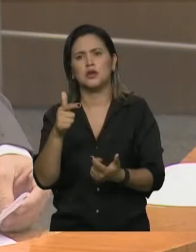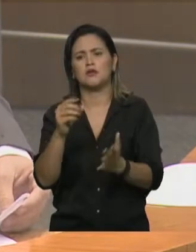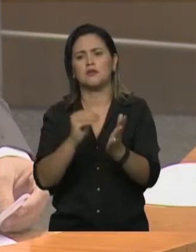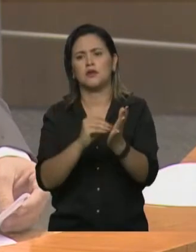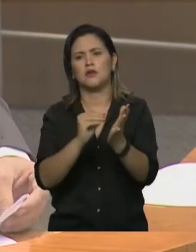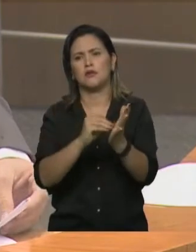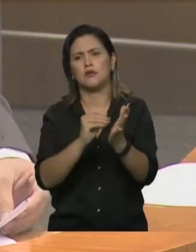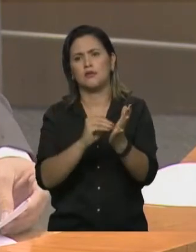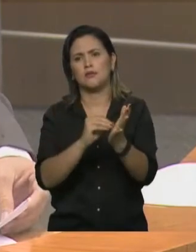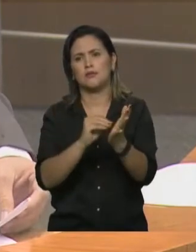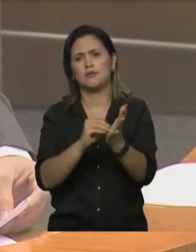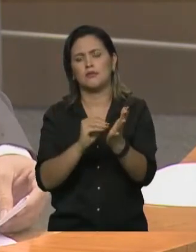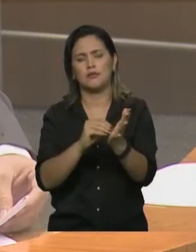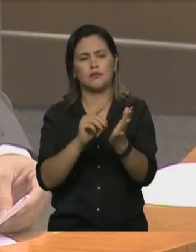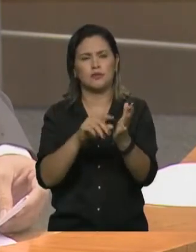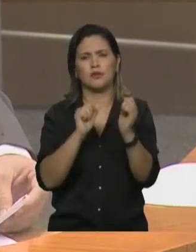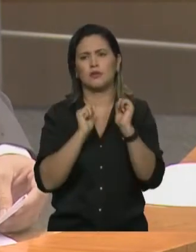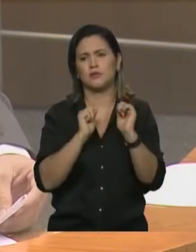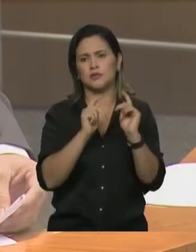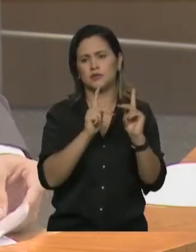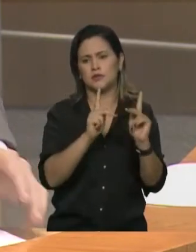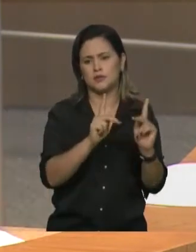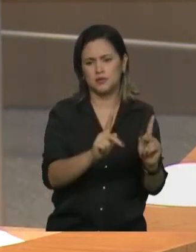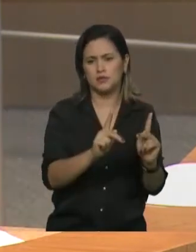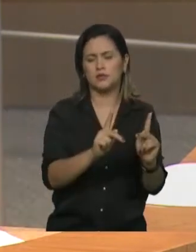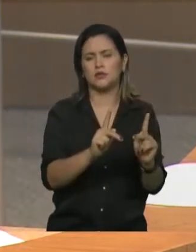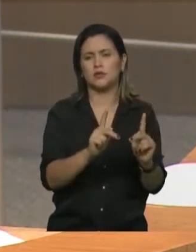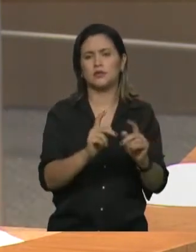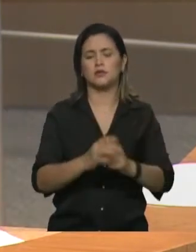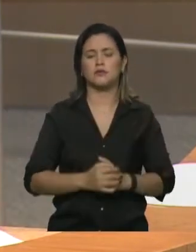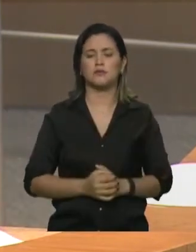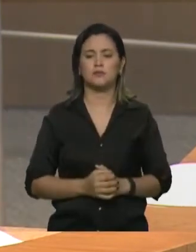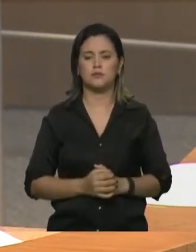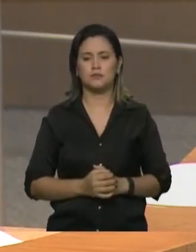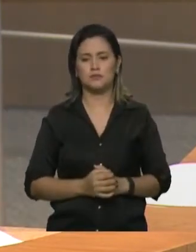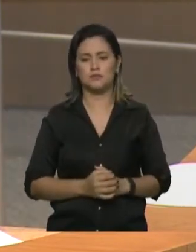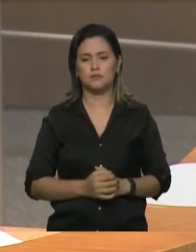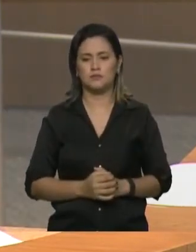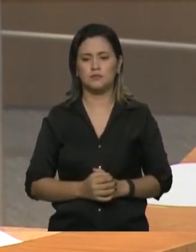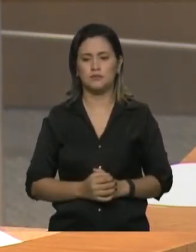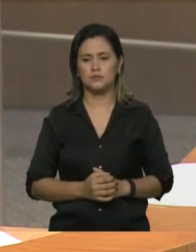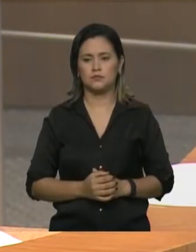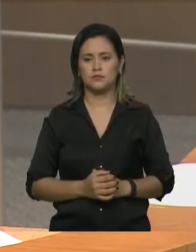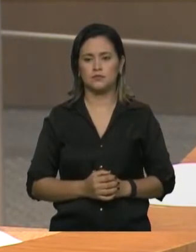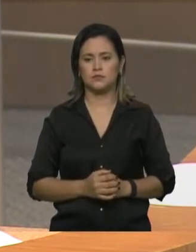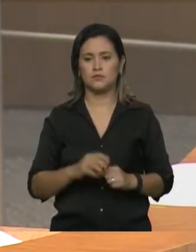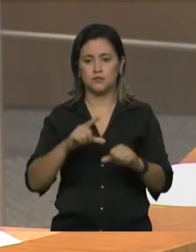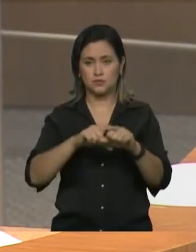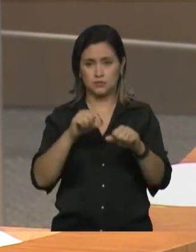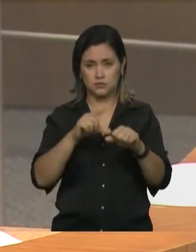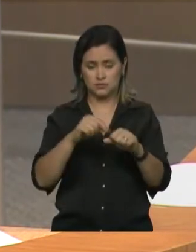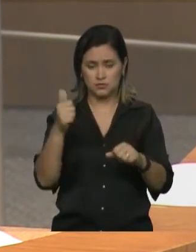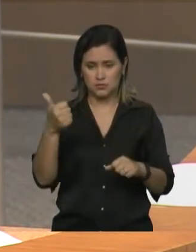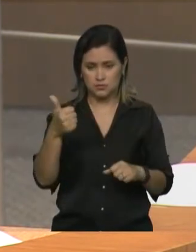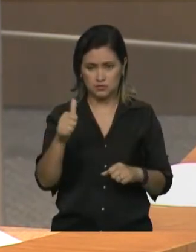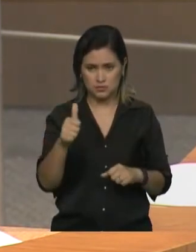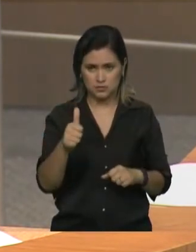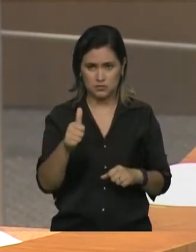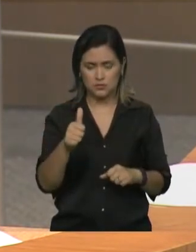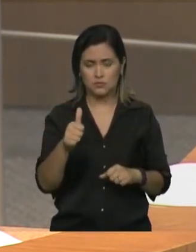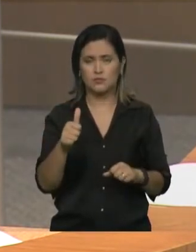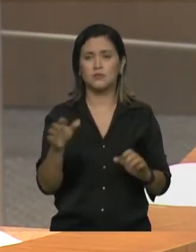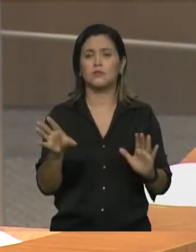poderá ser inferior às alíquotas aplicáveis ao regime geral da Previdência. No seu artigo 11, a emenda